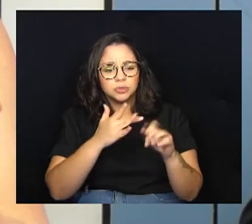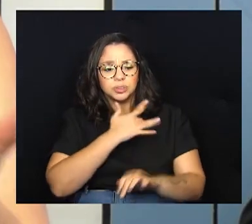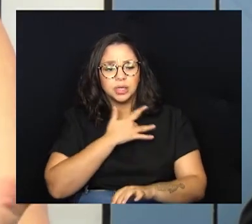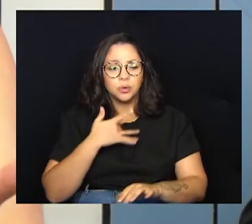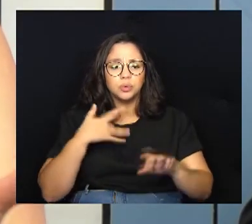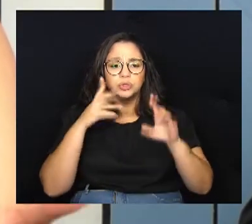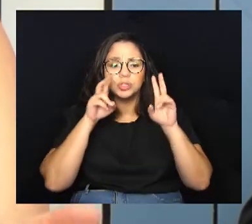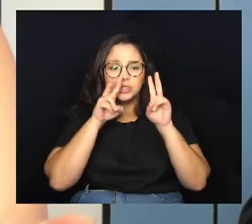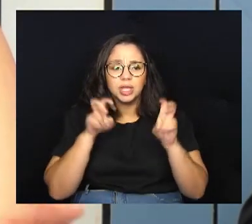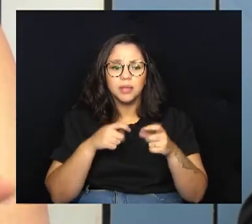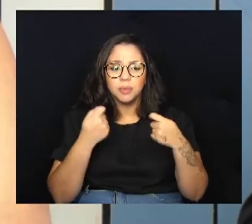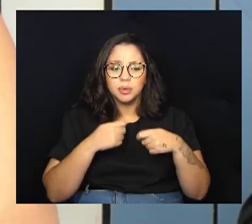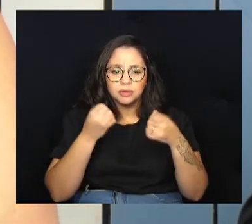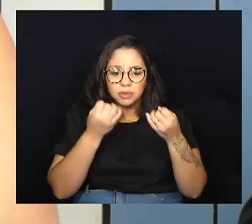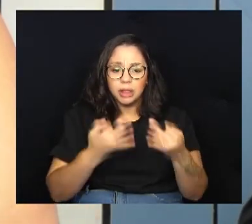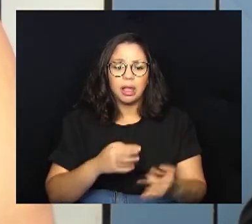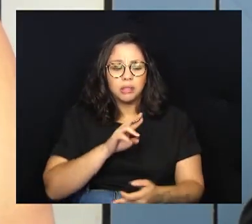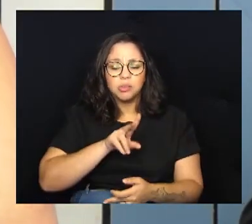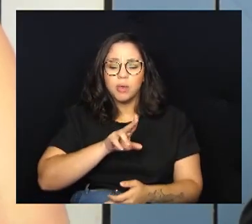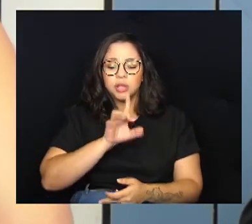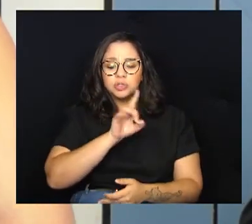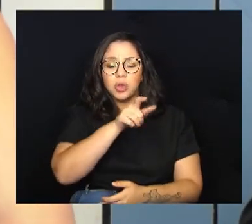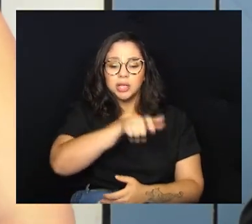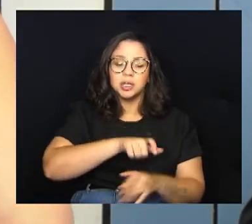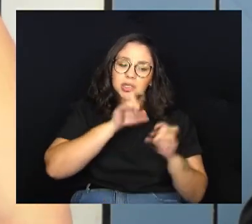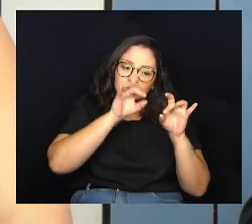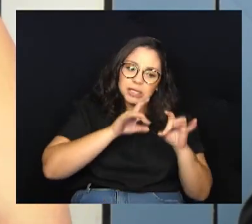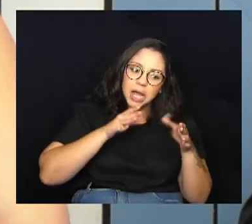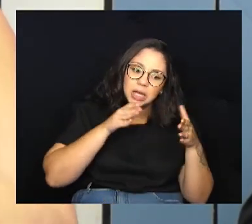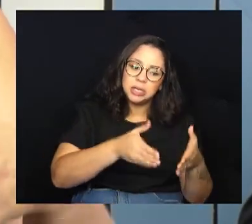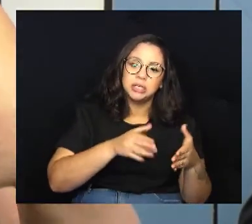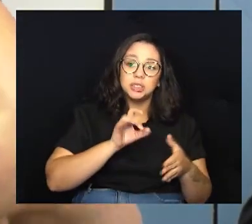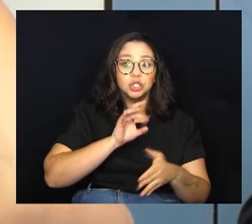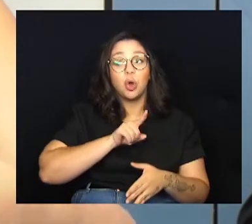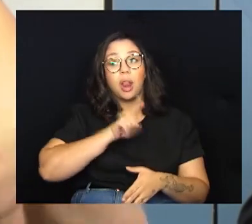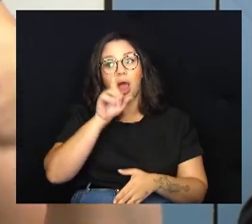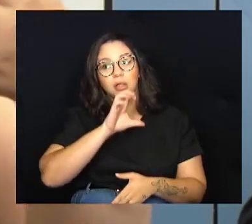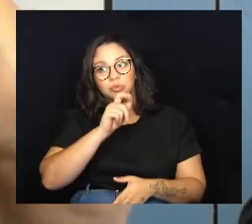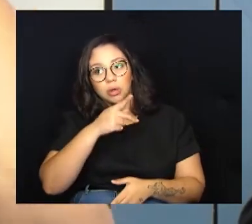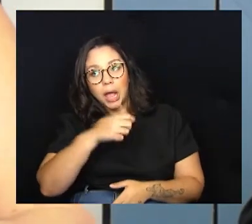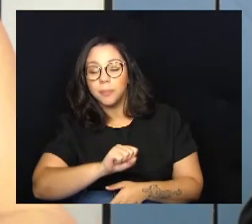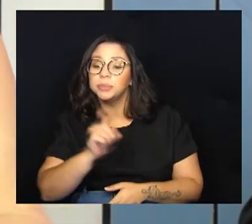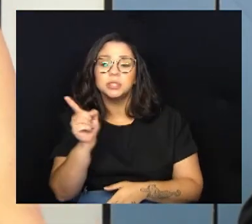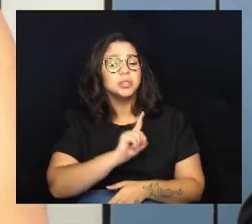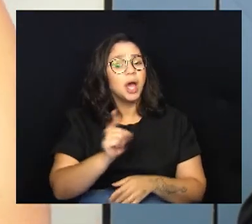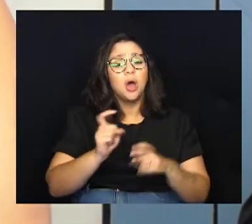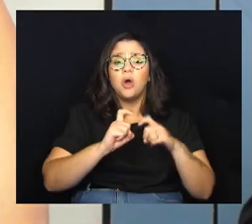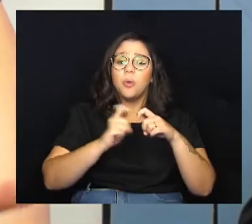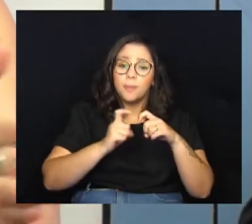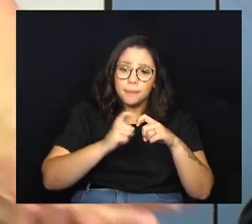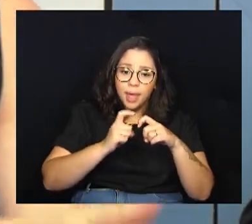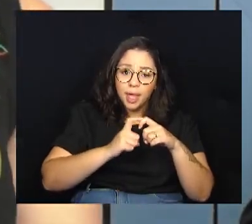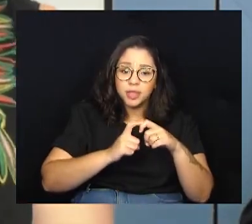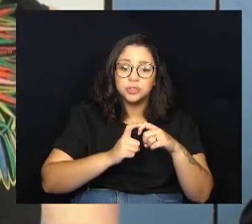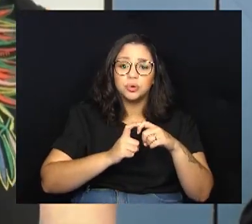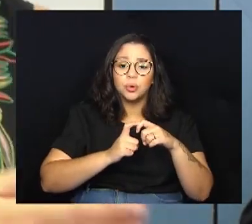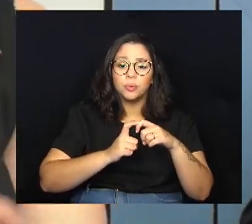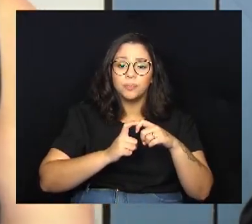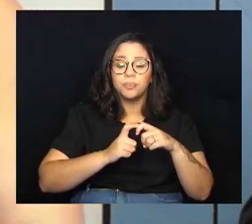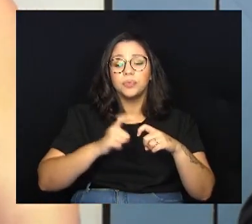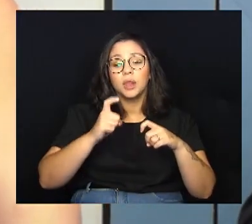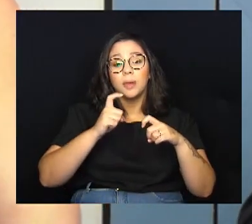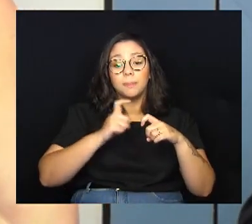para um celular, para uma televisão, ele tá fadado a negligenciar essa criança. Ou até